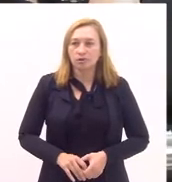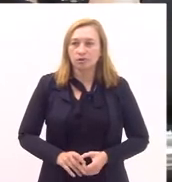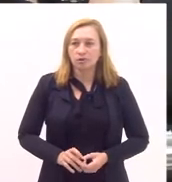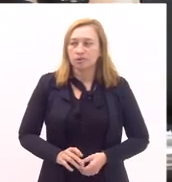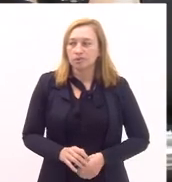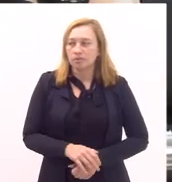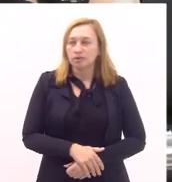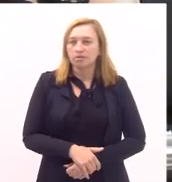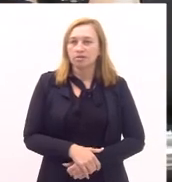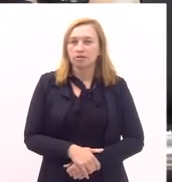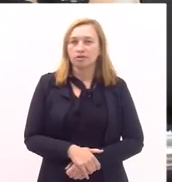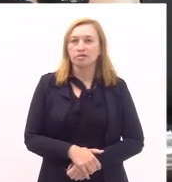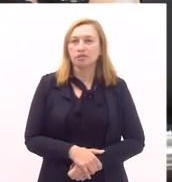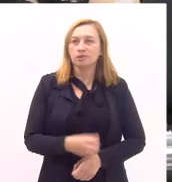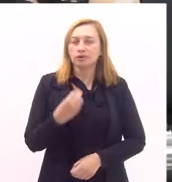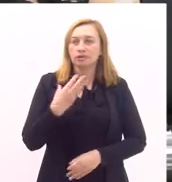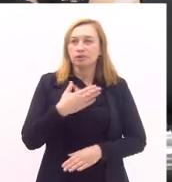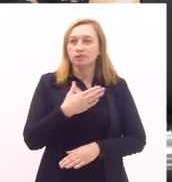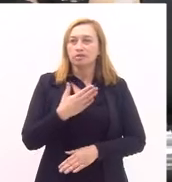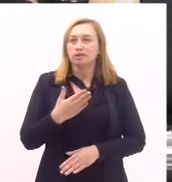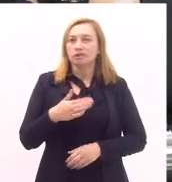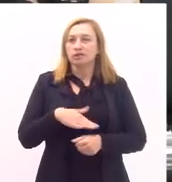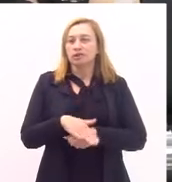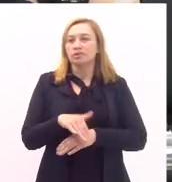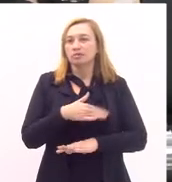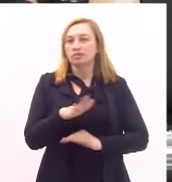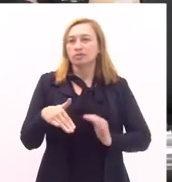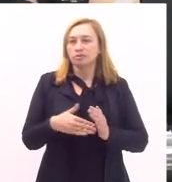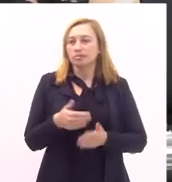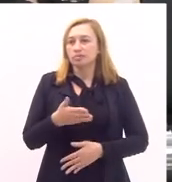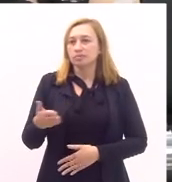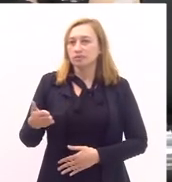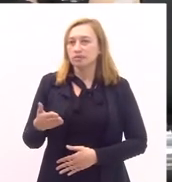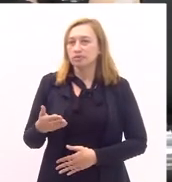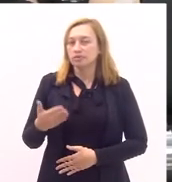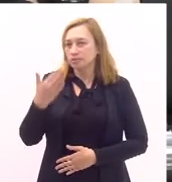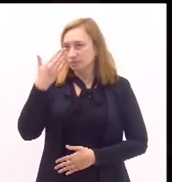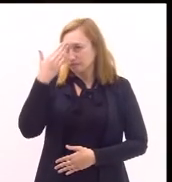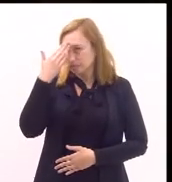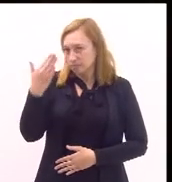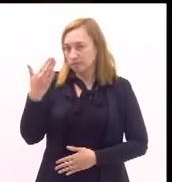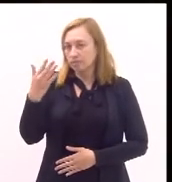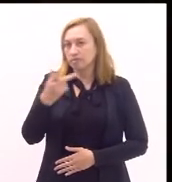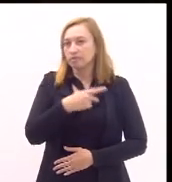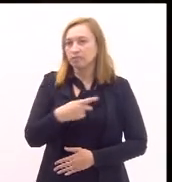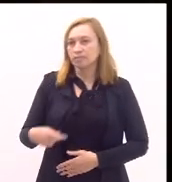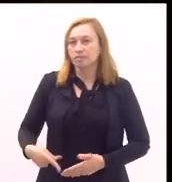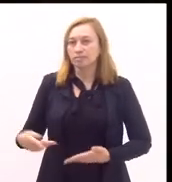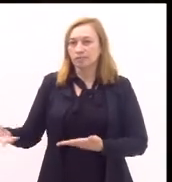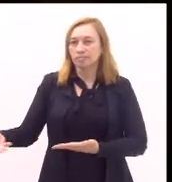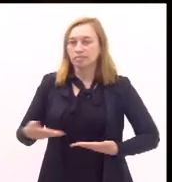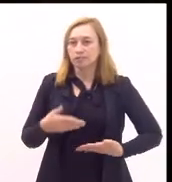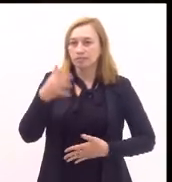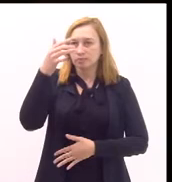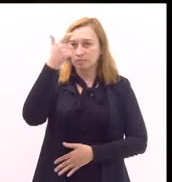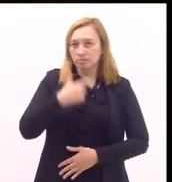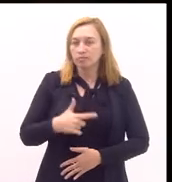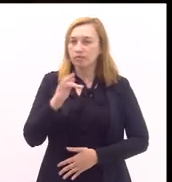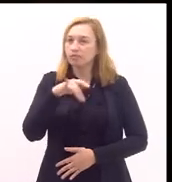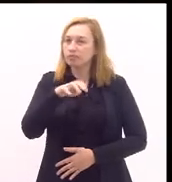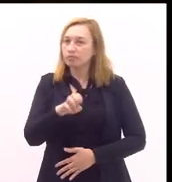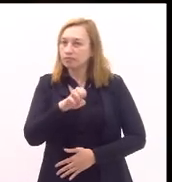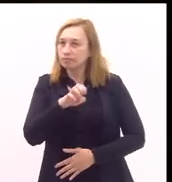Oi boa noite a todos e todas boa noite presidente' obrigado pelo convite é só Felipe dos Anjos